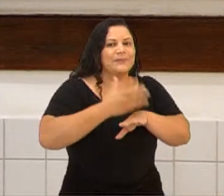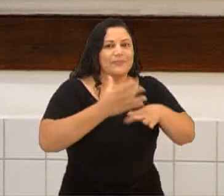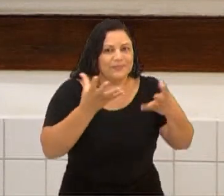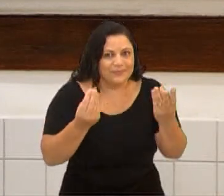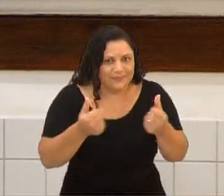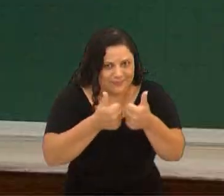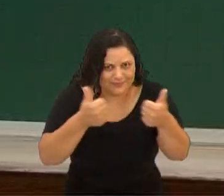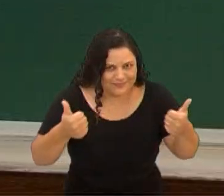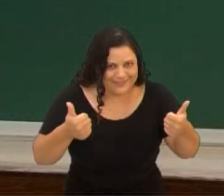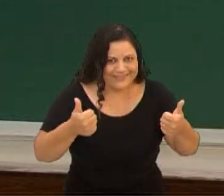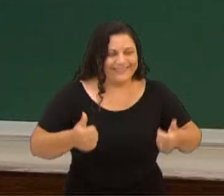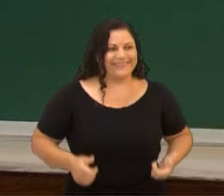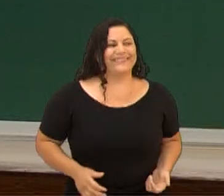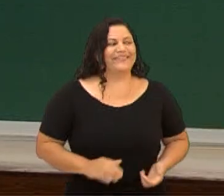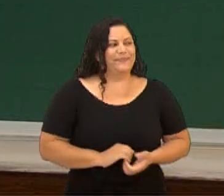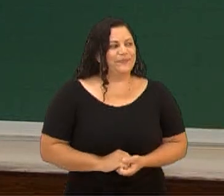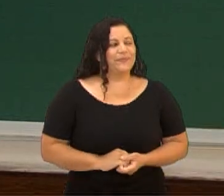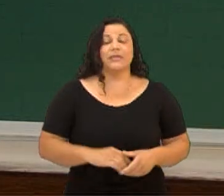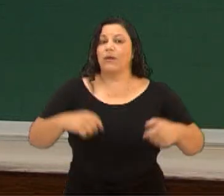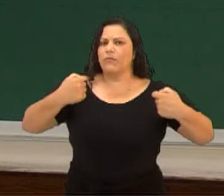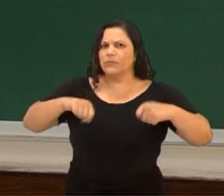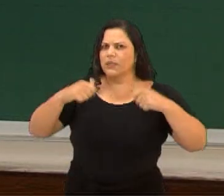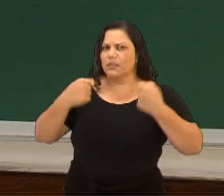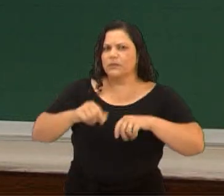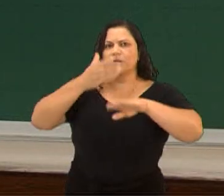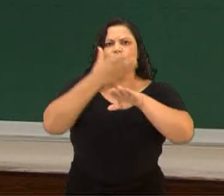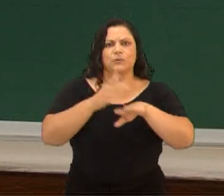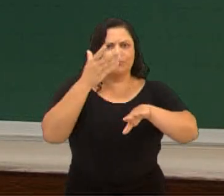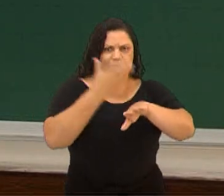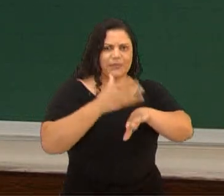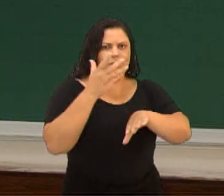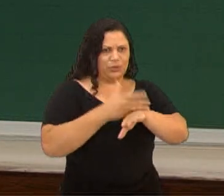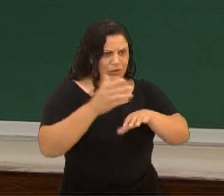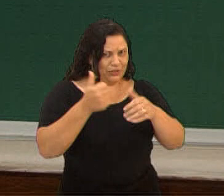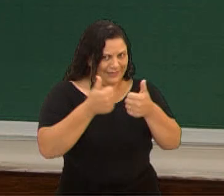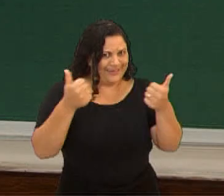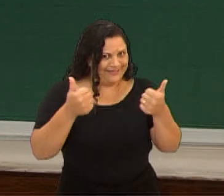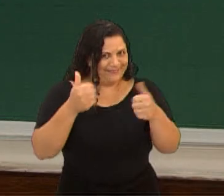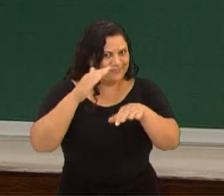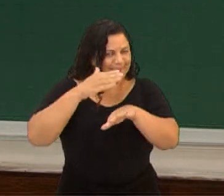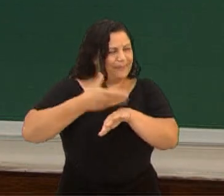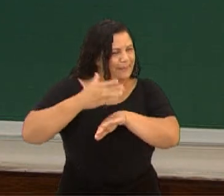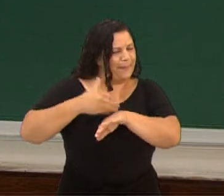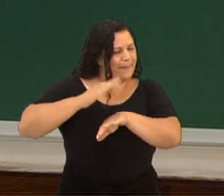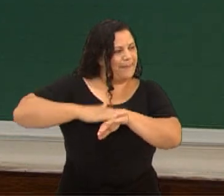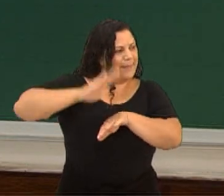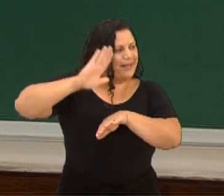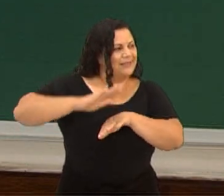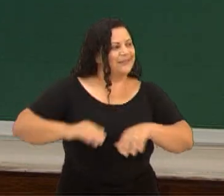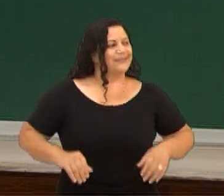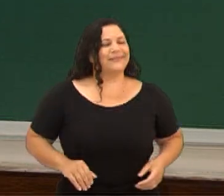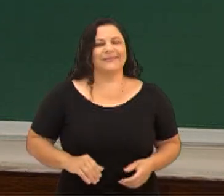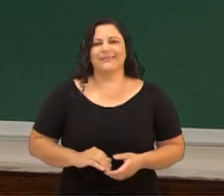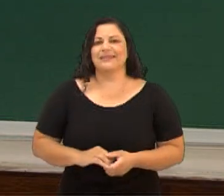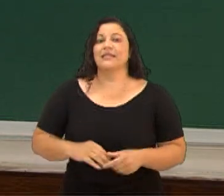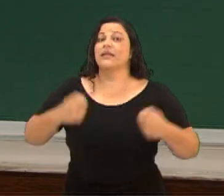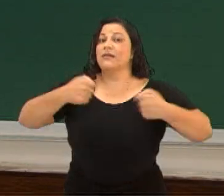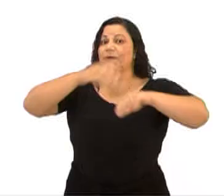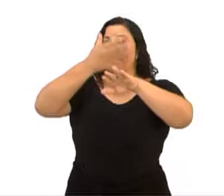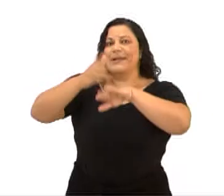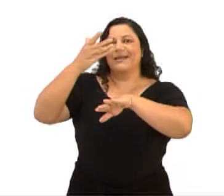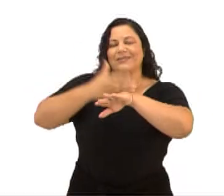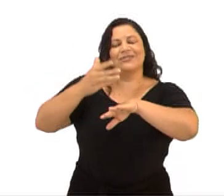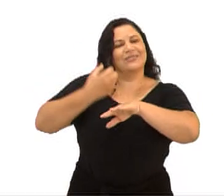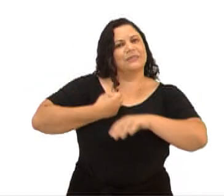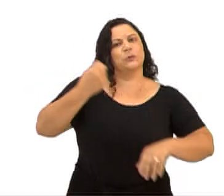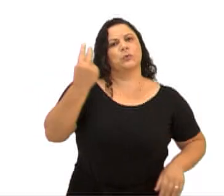tranquilo? Para treinar, temos que praticar. Vamos praticar mais um pouquinho, então. Praticando